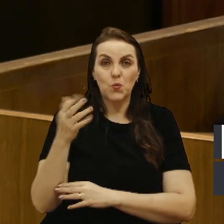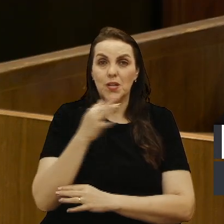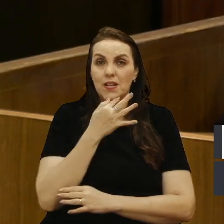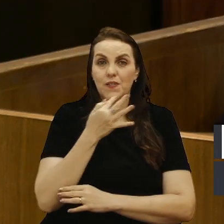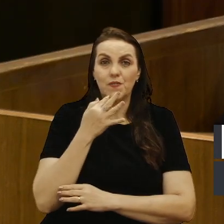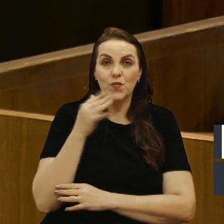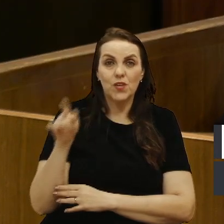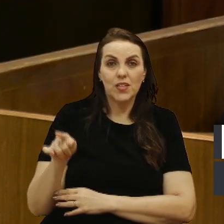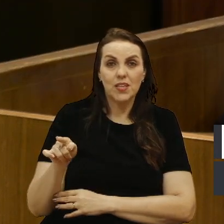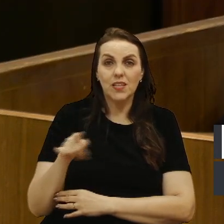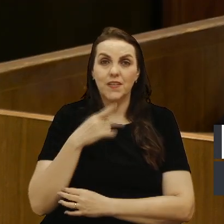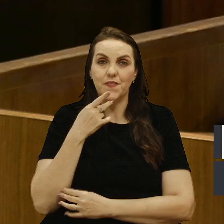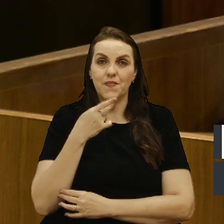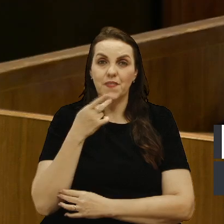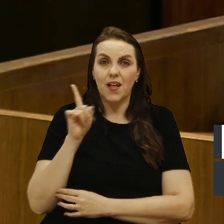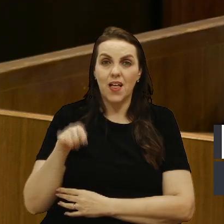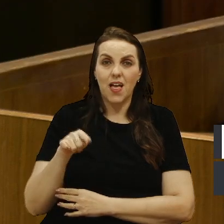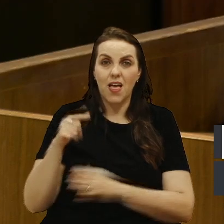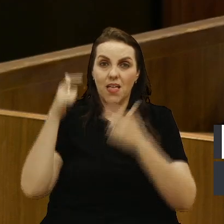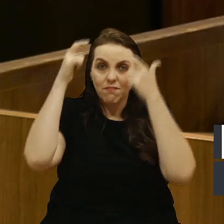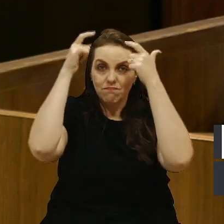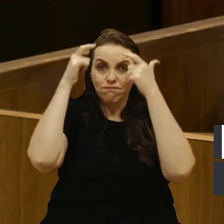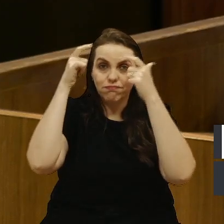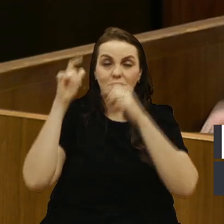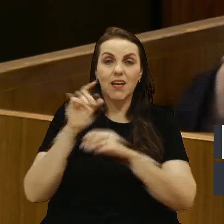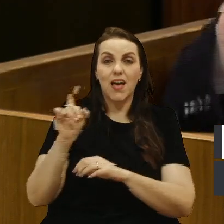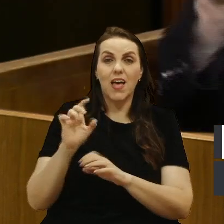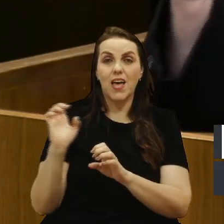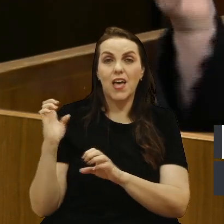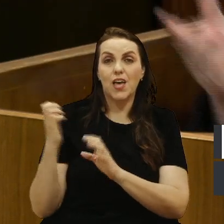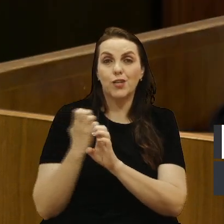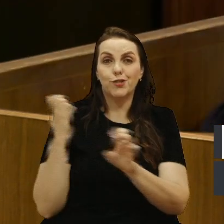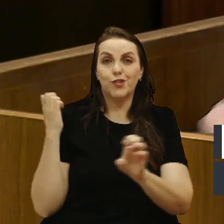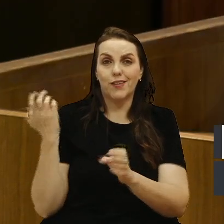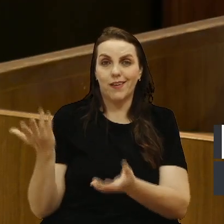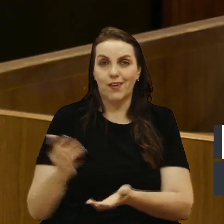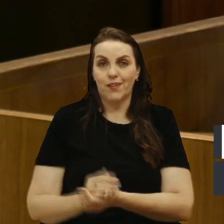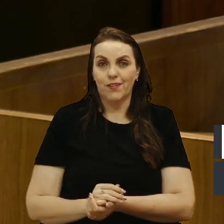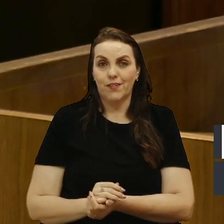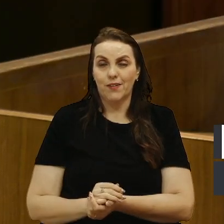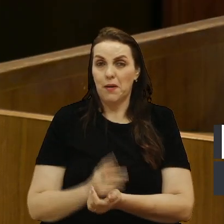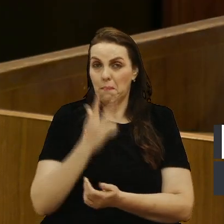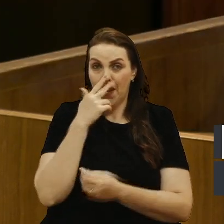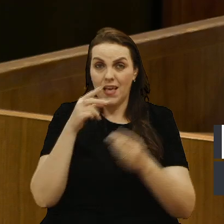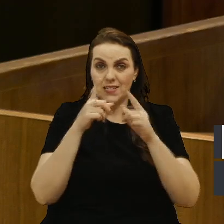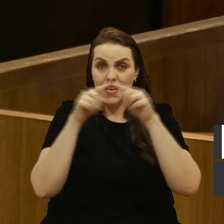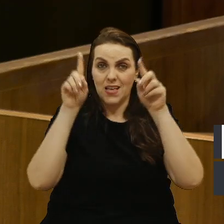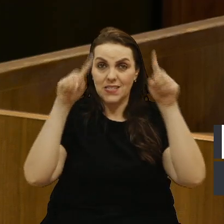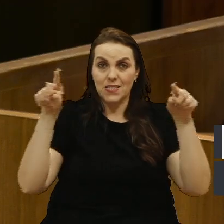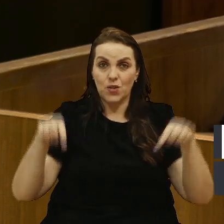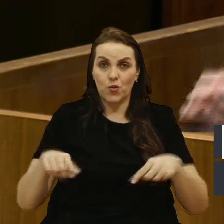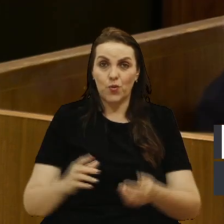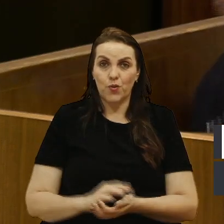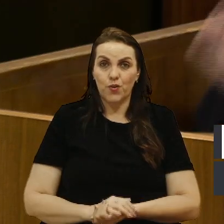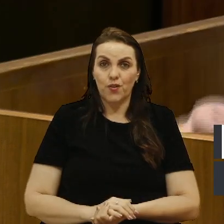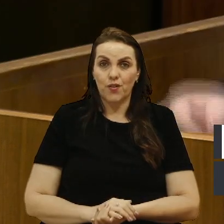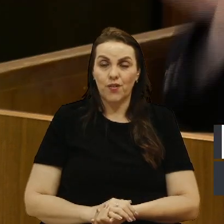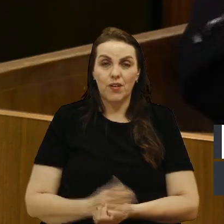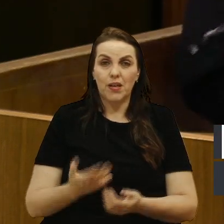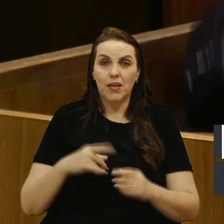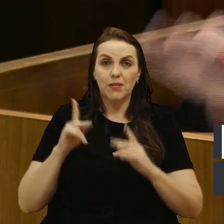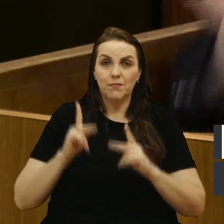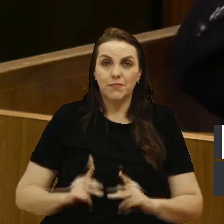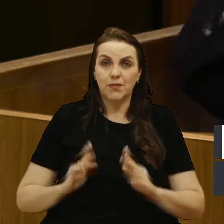Forqueta e fazendo esse circo, porque para mim é um circo, né? Os